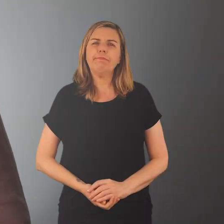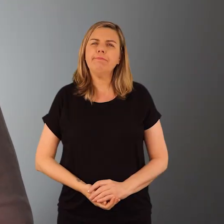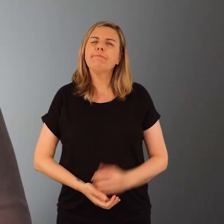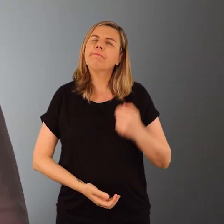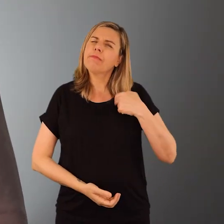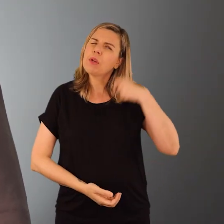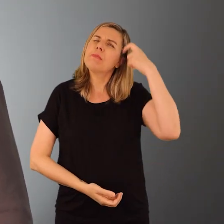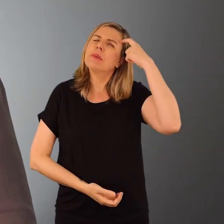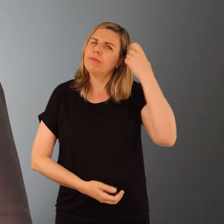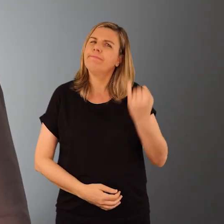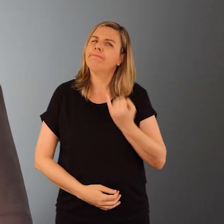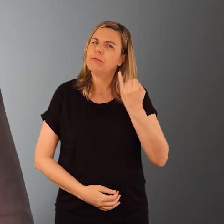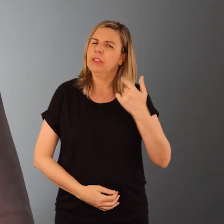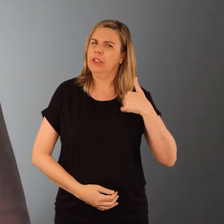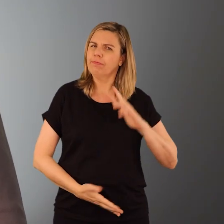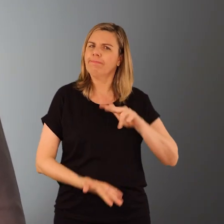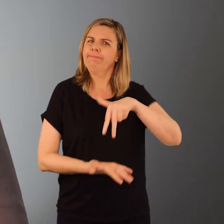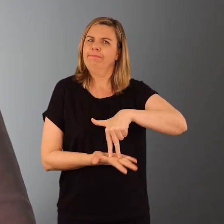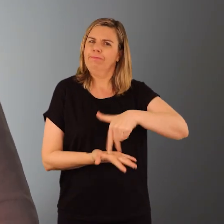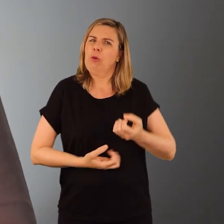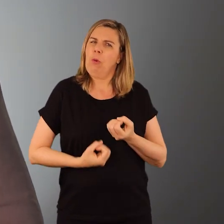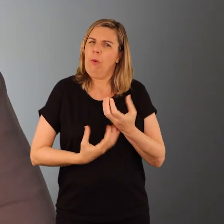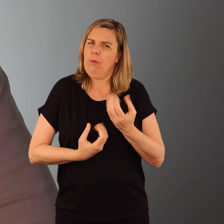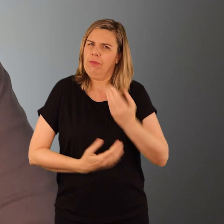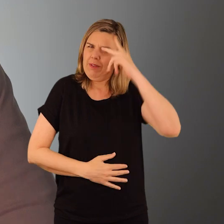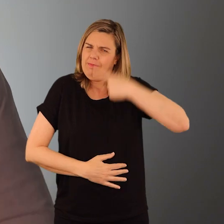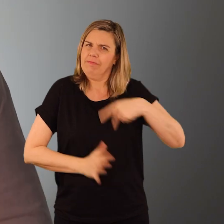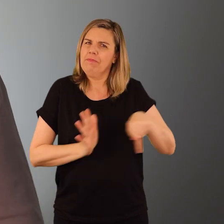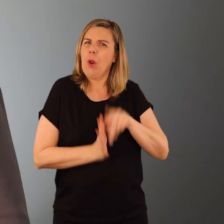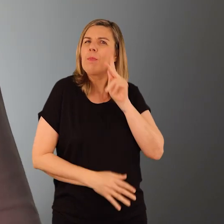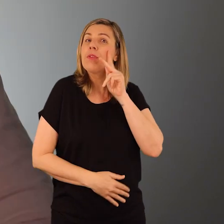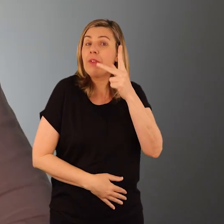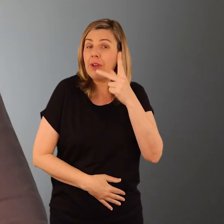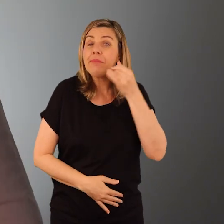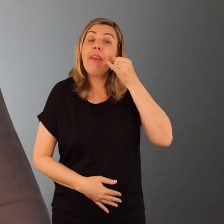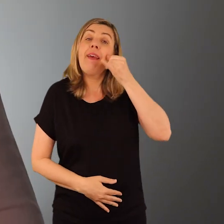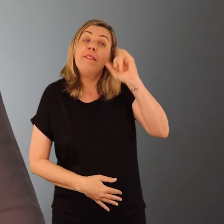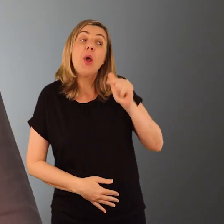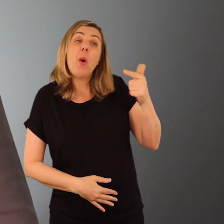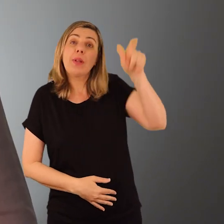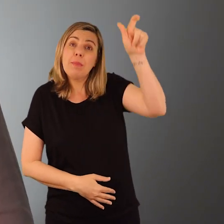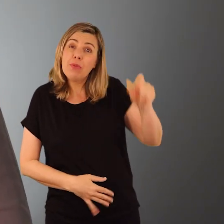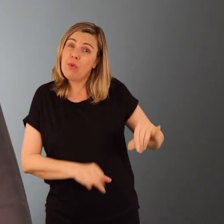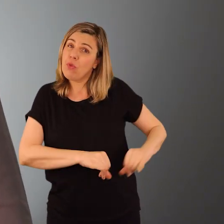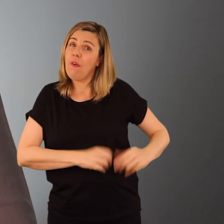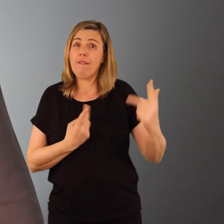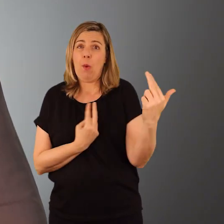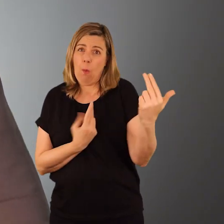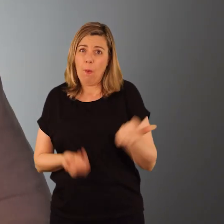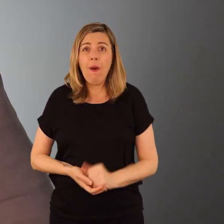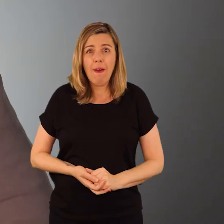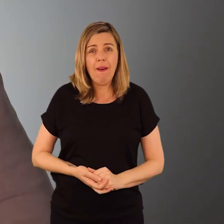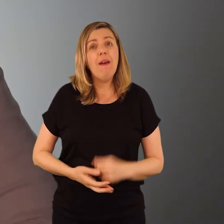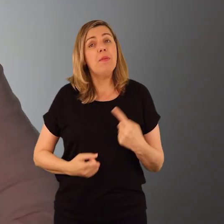é importante eu estar aqui para contar a minha história, porque para que outras pessoas, né, não passem pelo que eu passei, porque